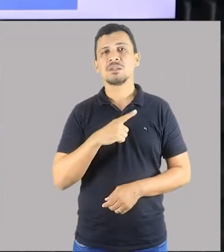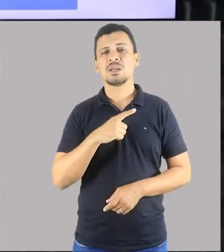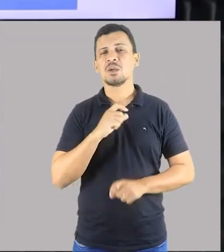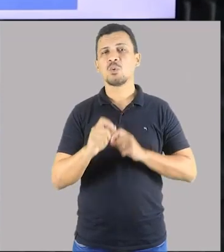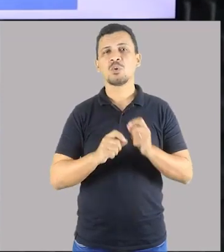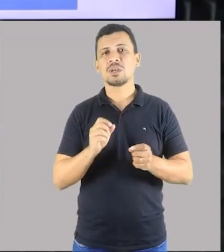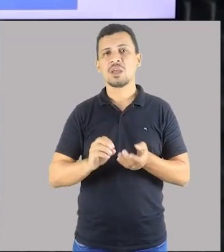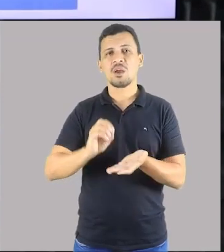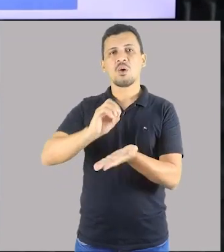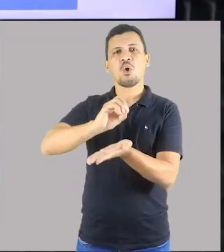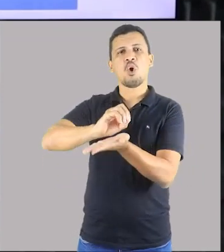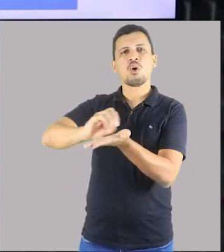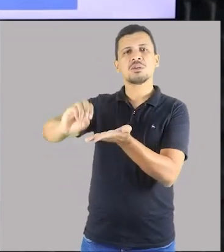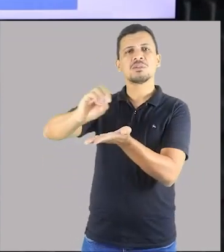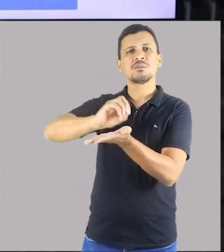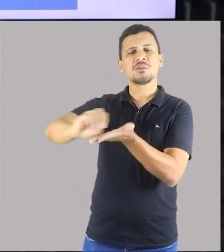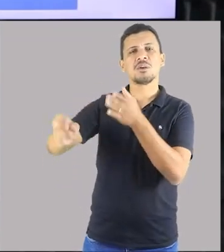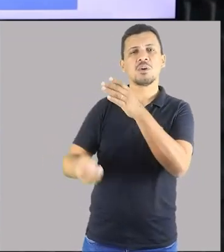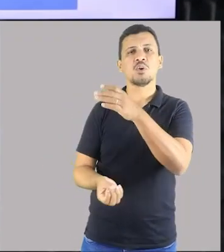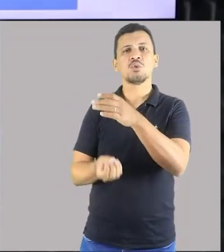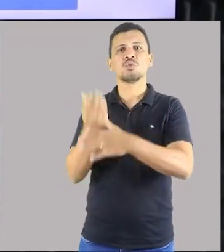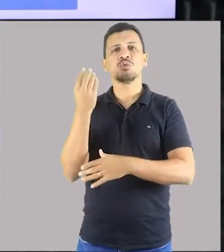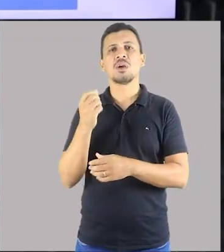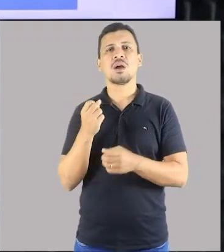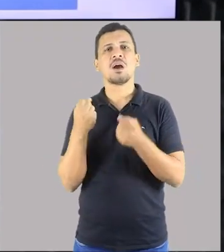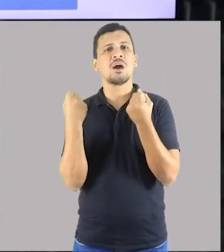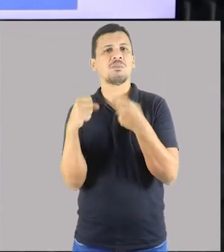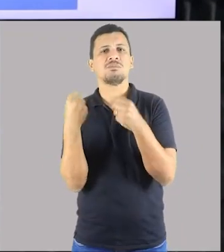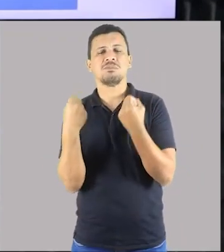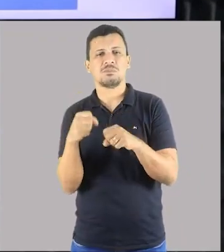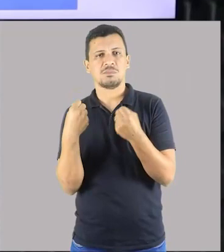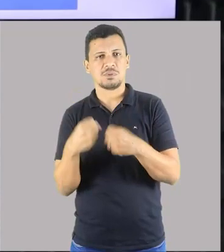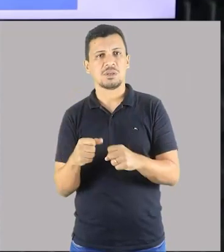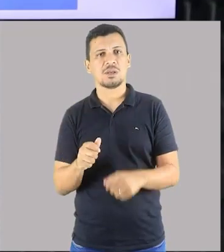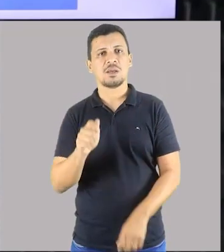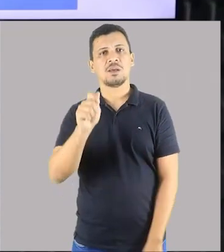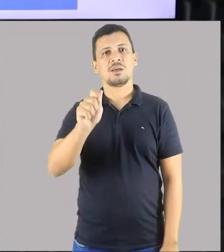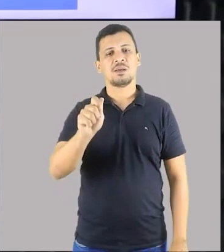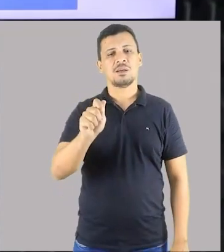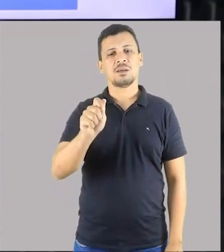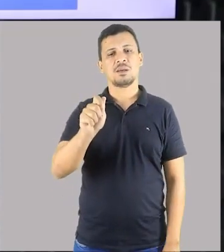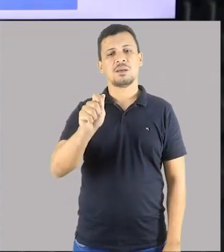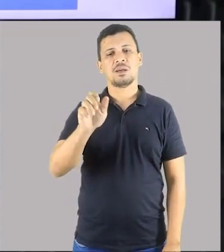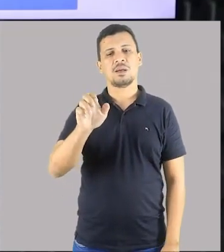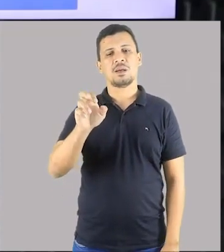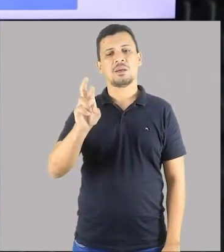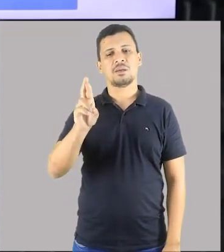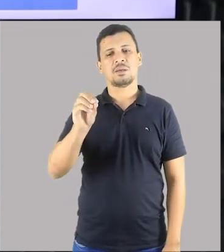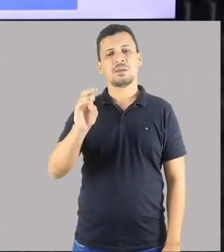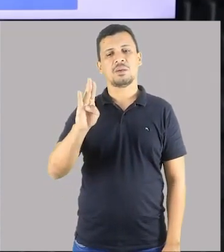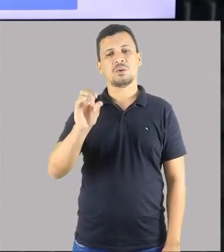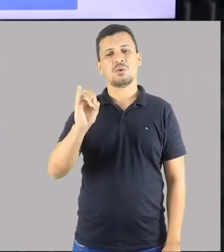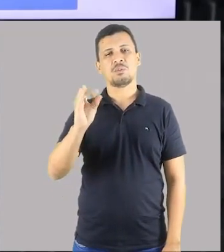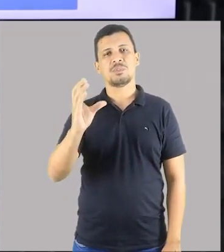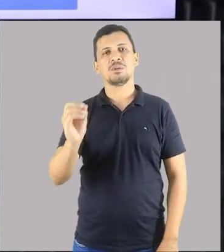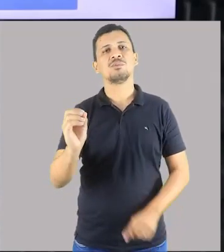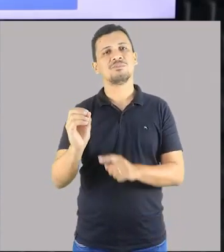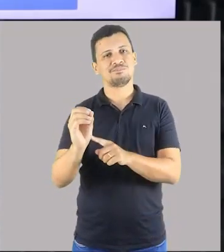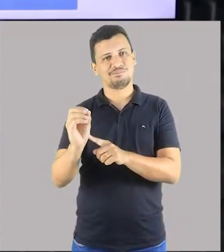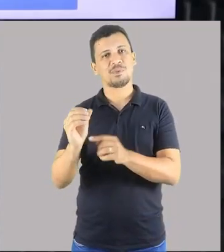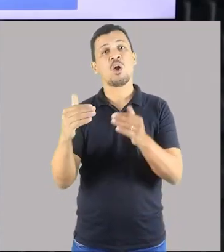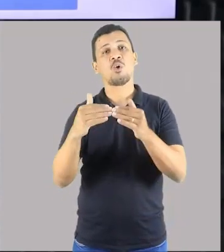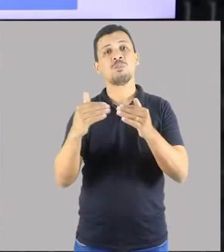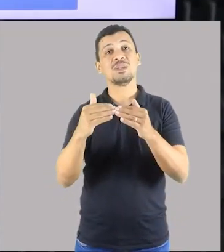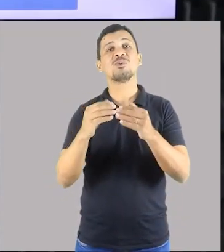Que é onde está inseridos os exercícios aeróbios. Por isso do nome exercício aeróbio. Então,